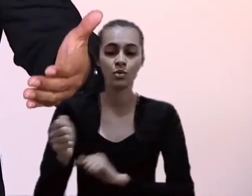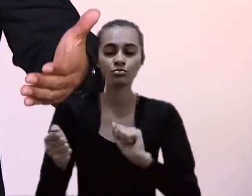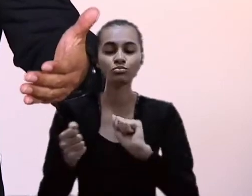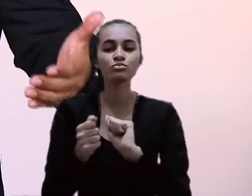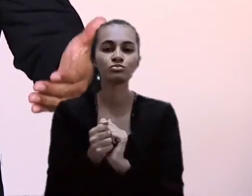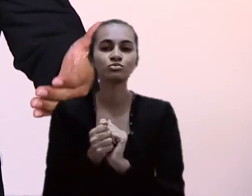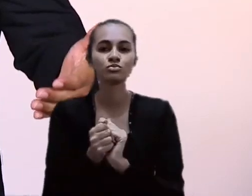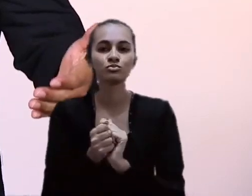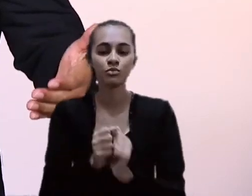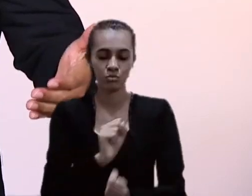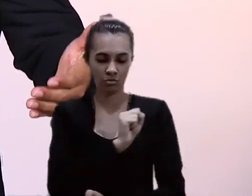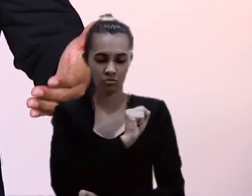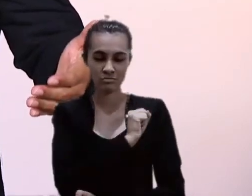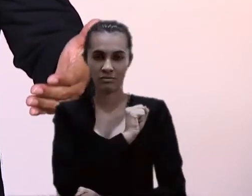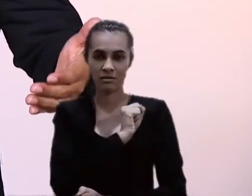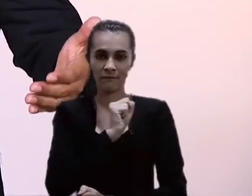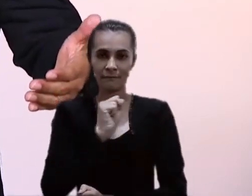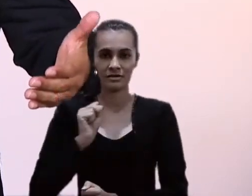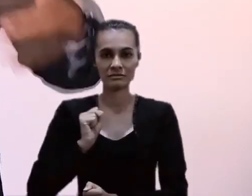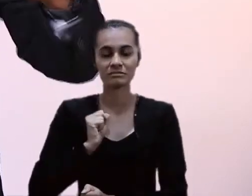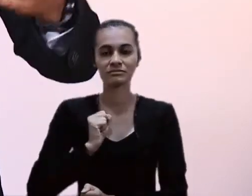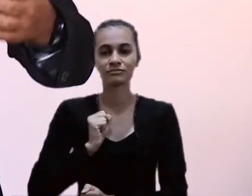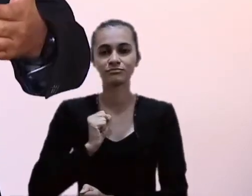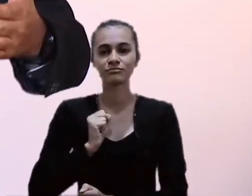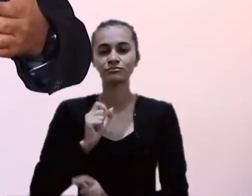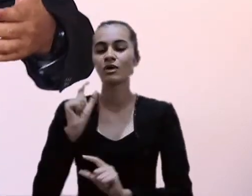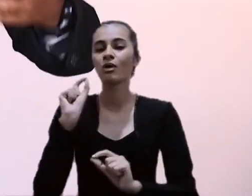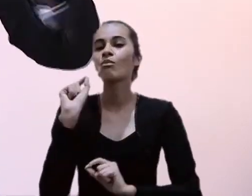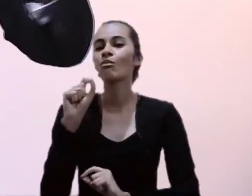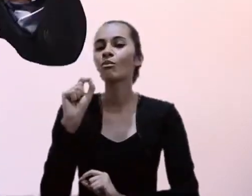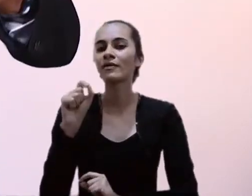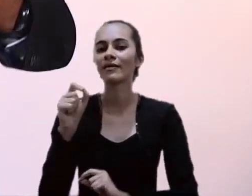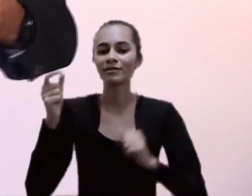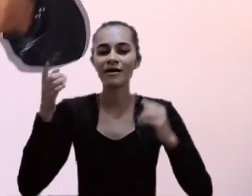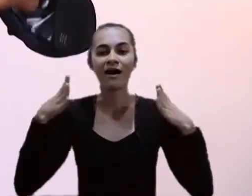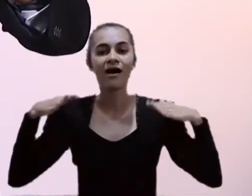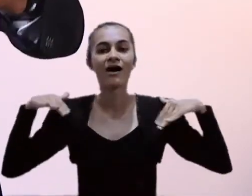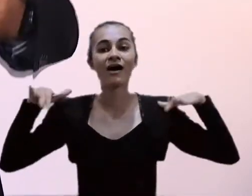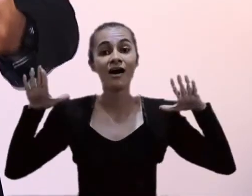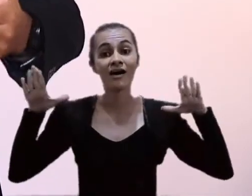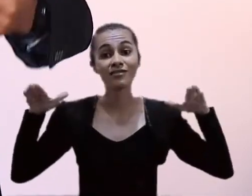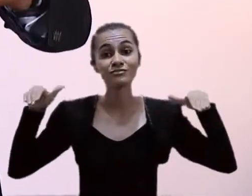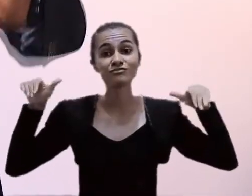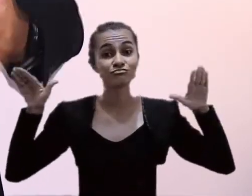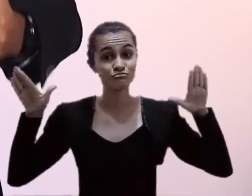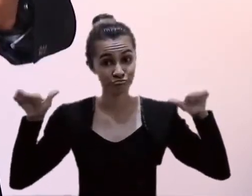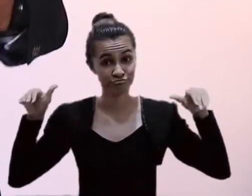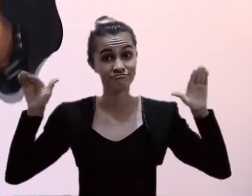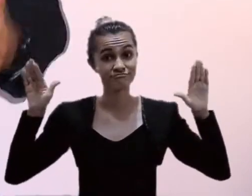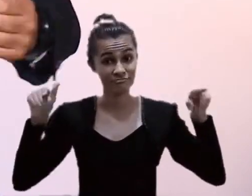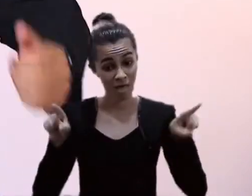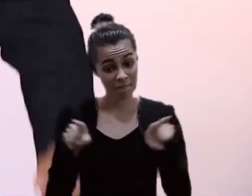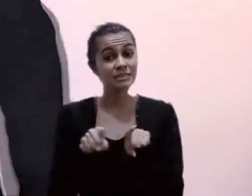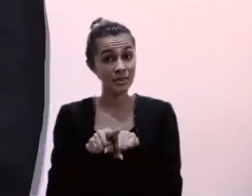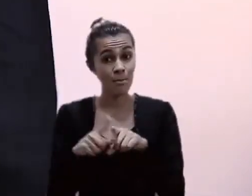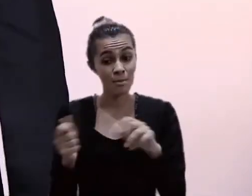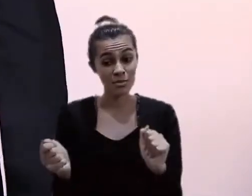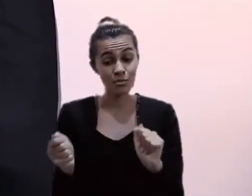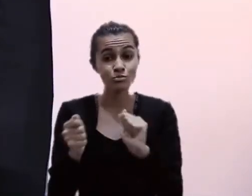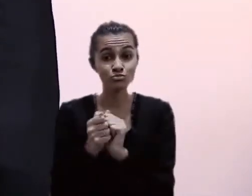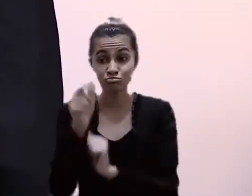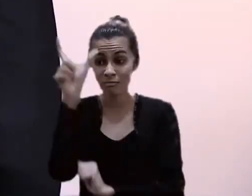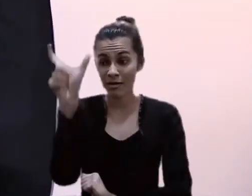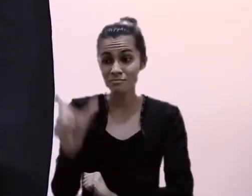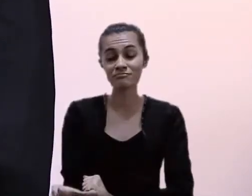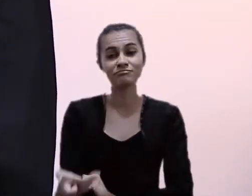estavam anjos. E esses mesmos anjos estão ao lado daqueles que fazem o trabalho dado por